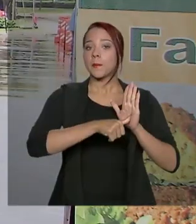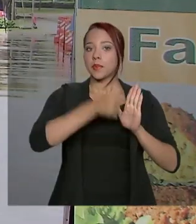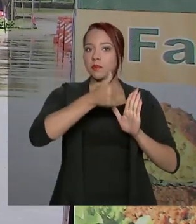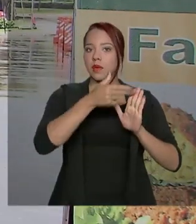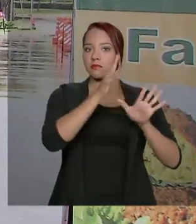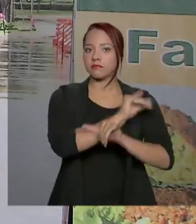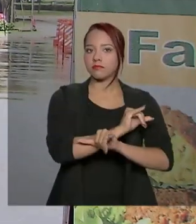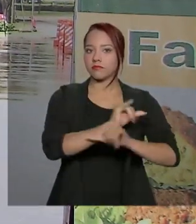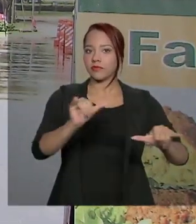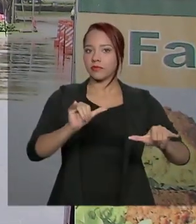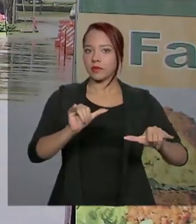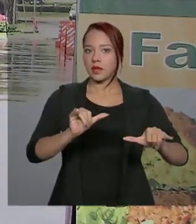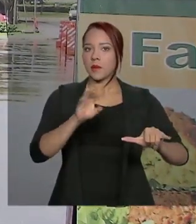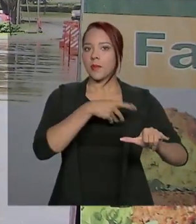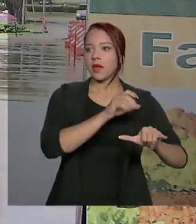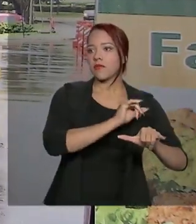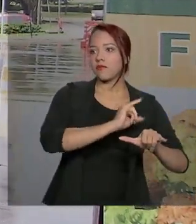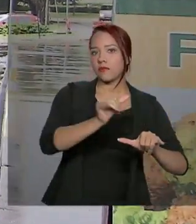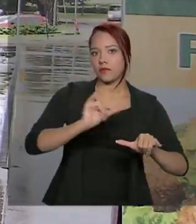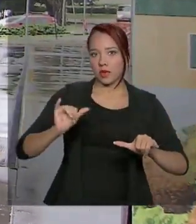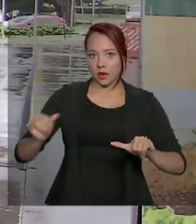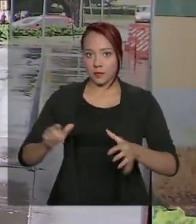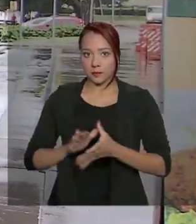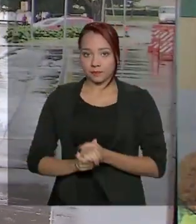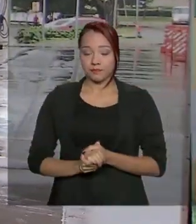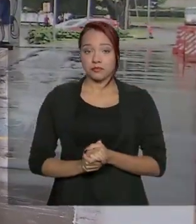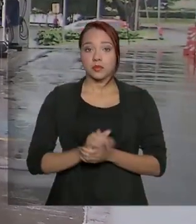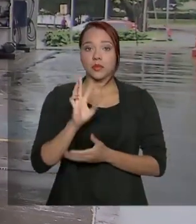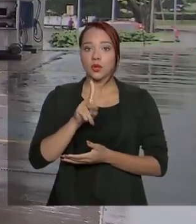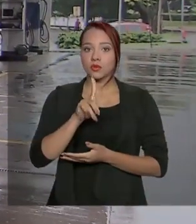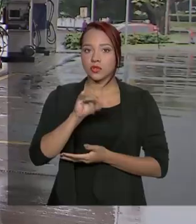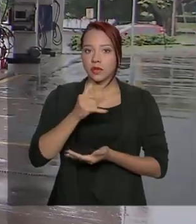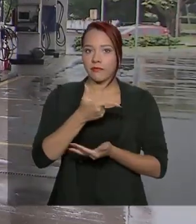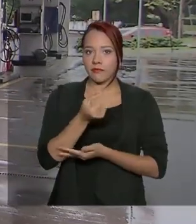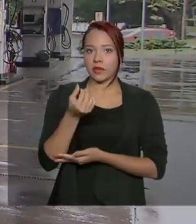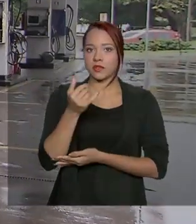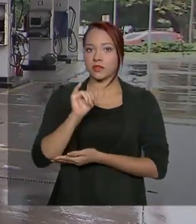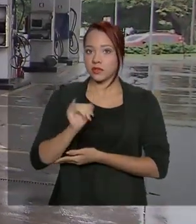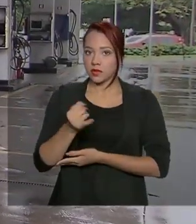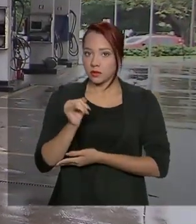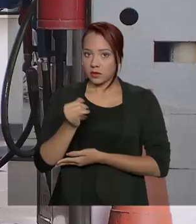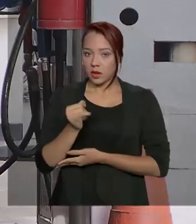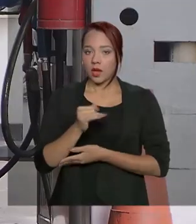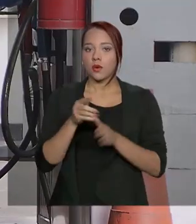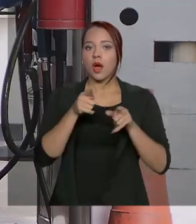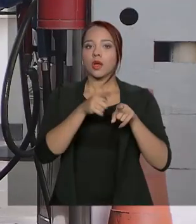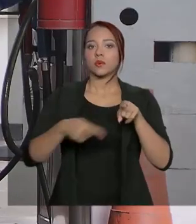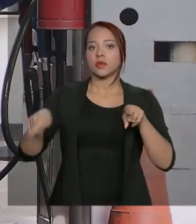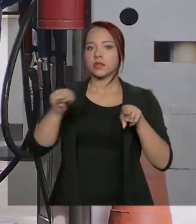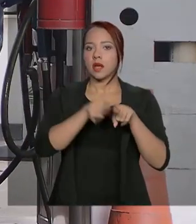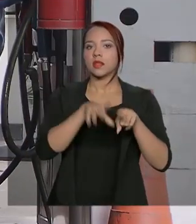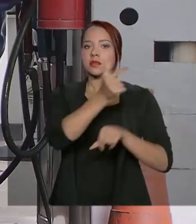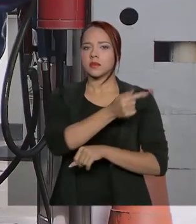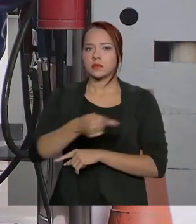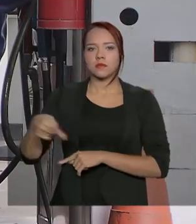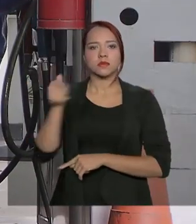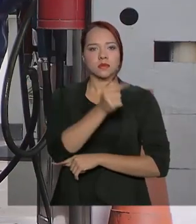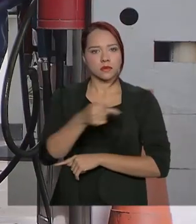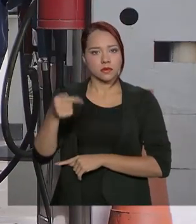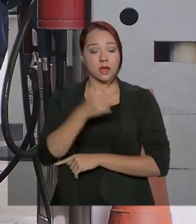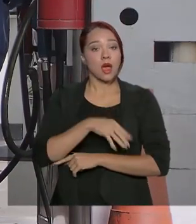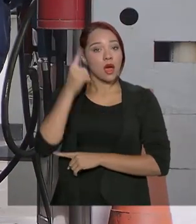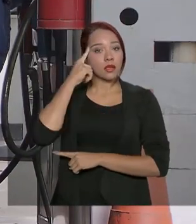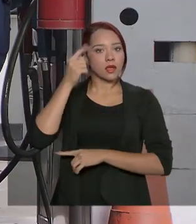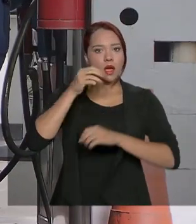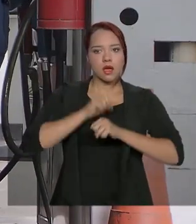enviar informações dos revendedores. A partir de 20 de janeiro, as atualizações serão semanais. E a ideia é